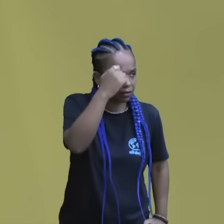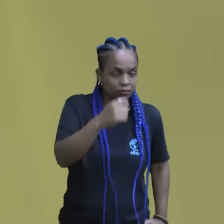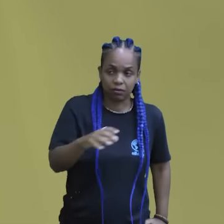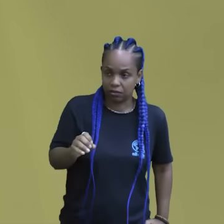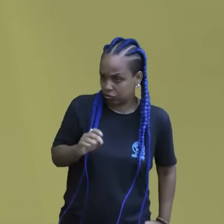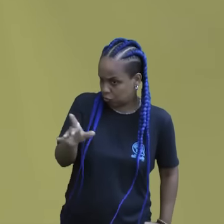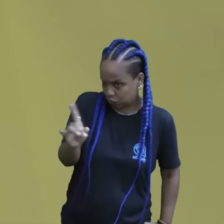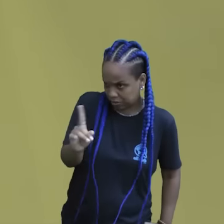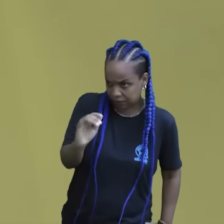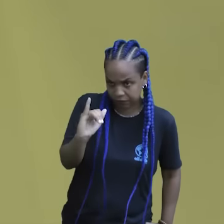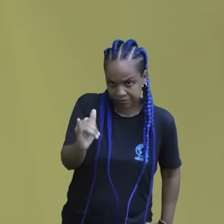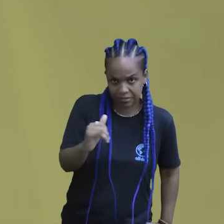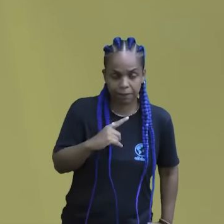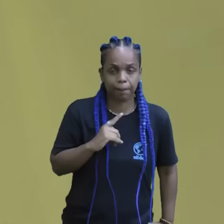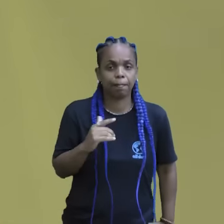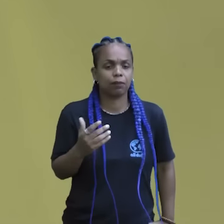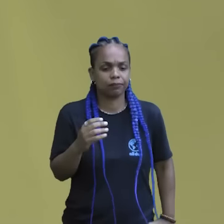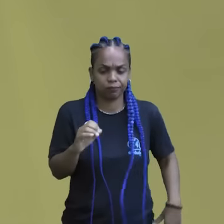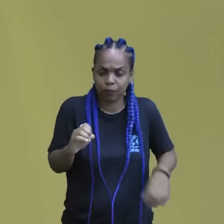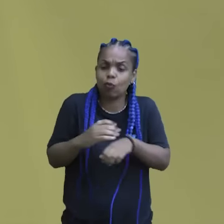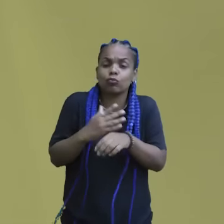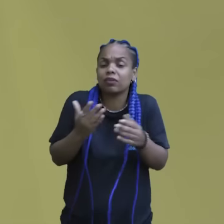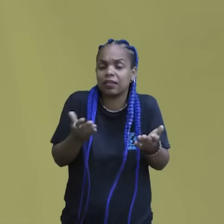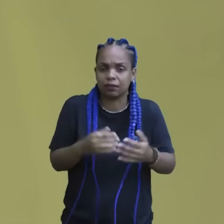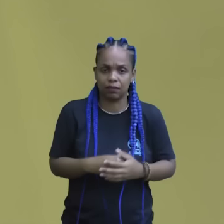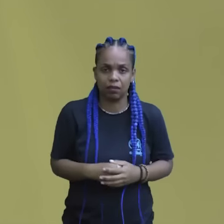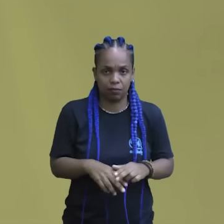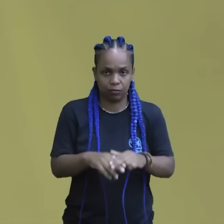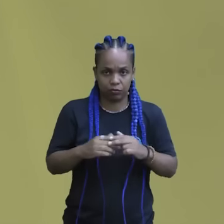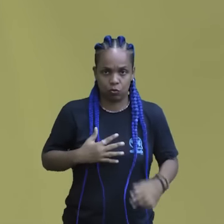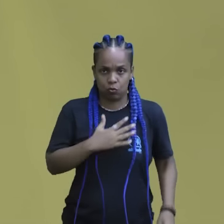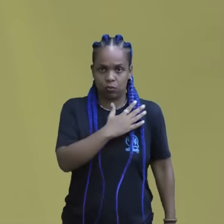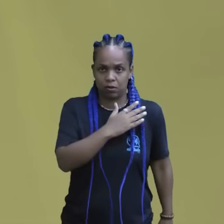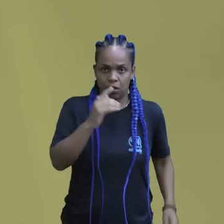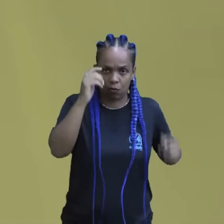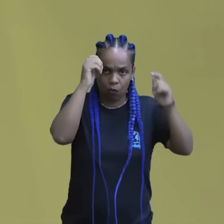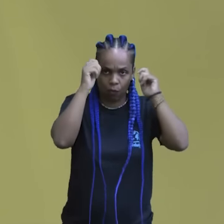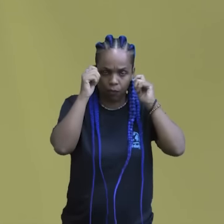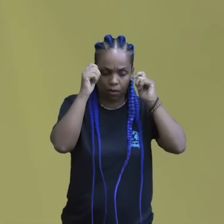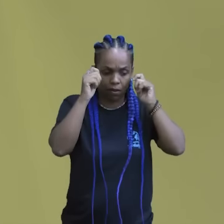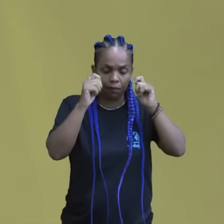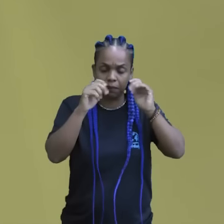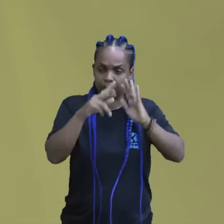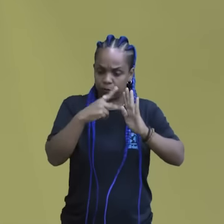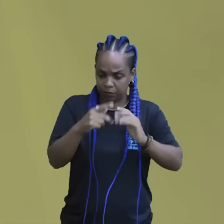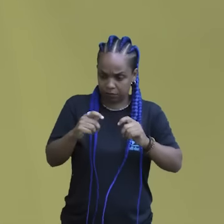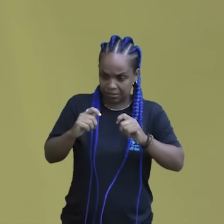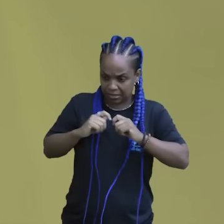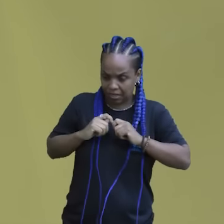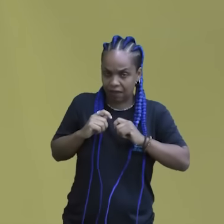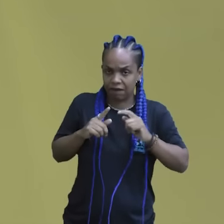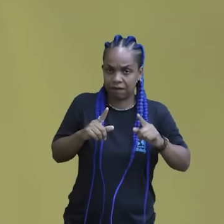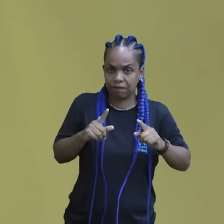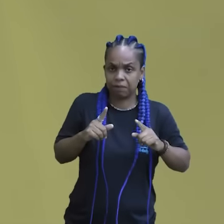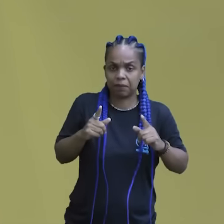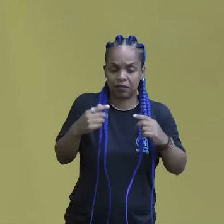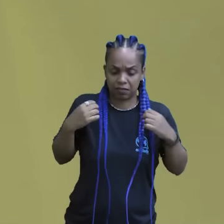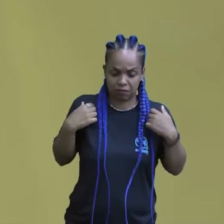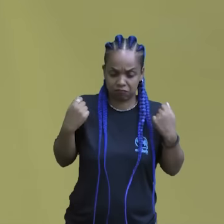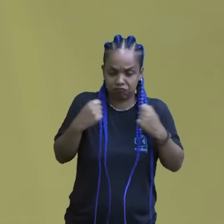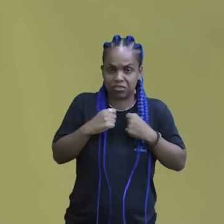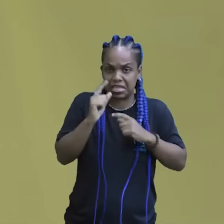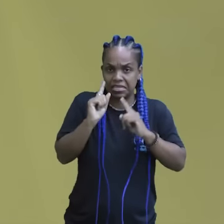eu aceitei. Que tem uma coisa com a outra? Queria amanhã passar por lá e meter medo aos meninos que me